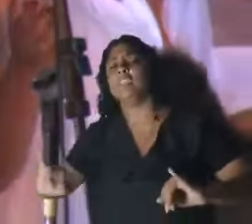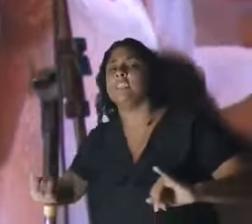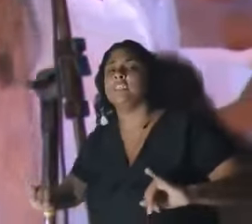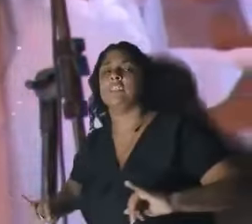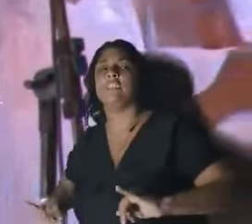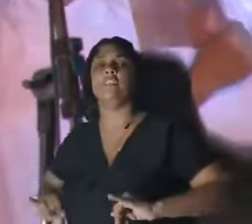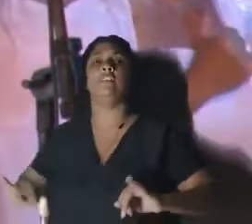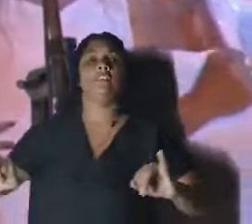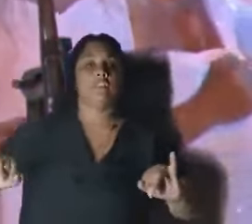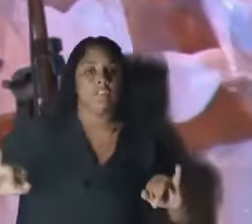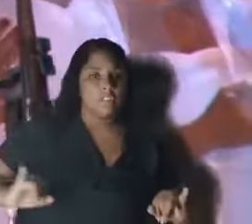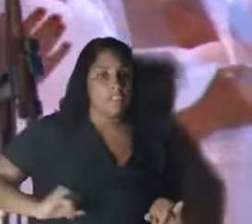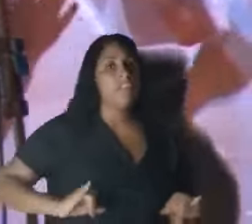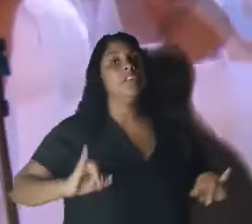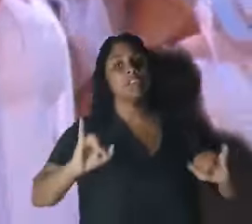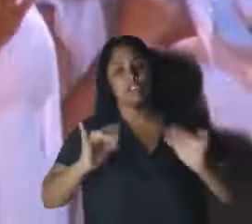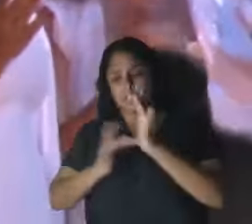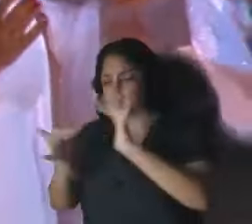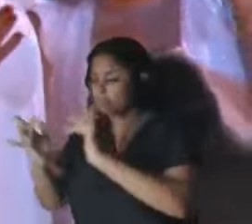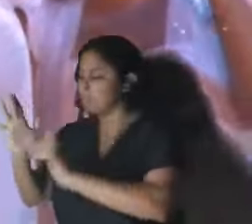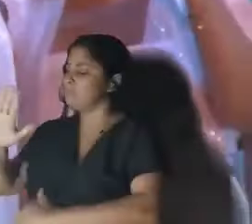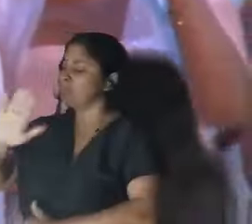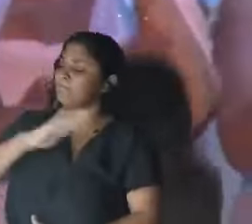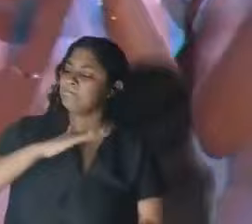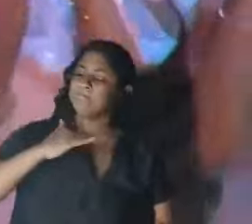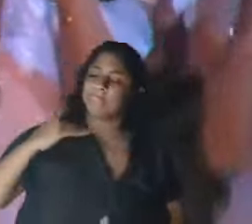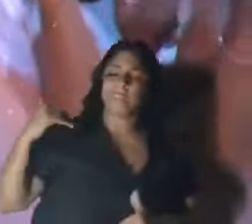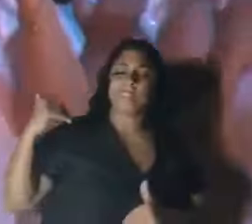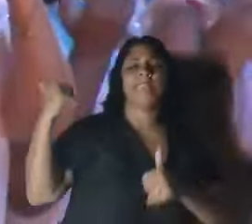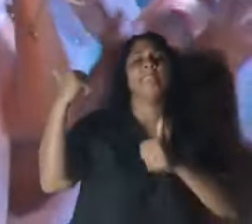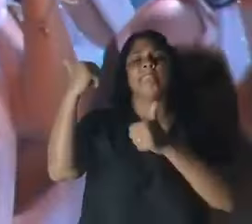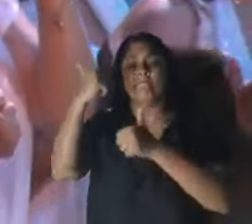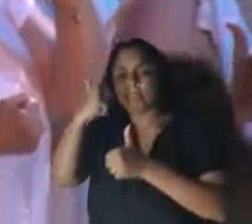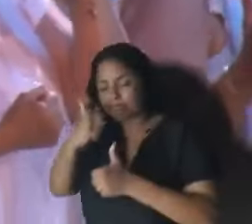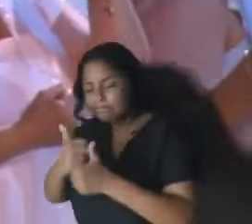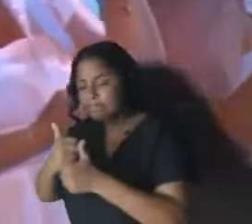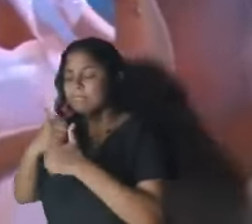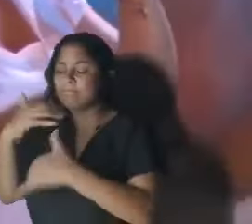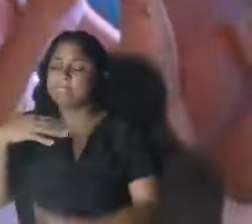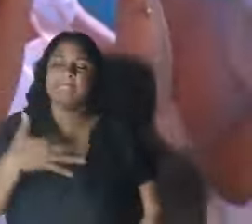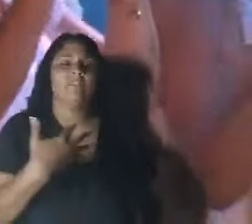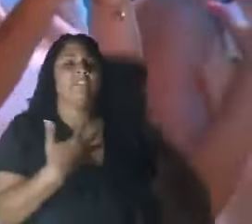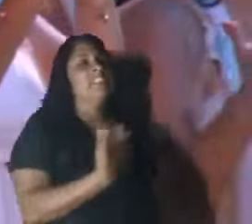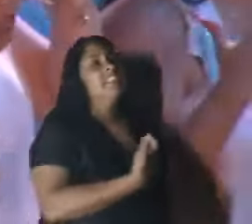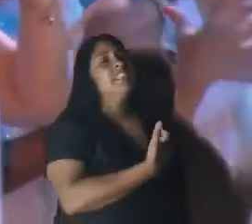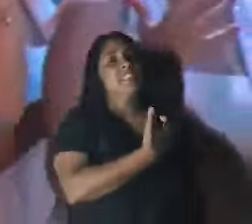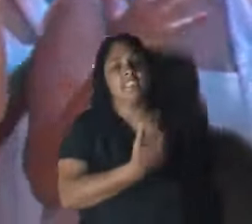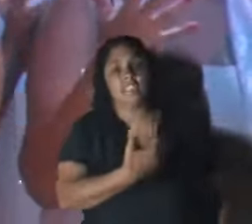Oh, sorry.